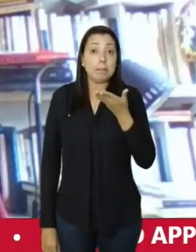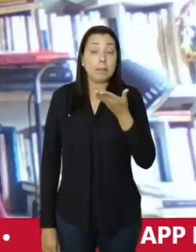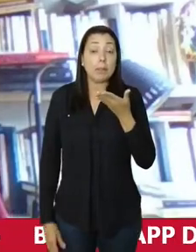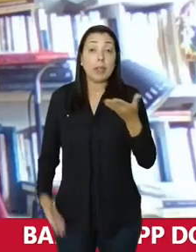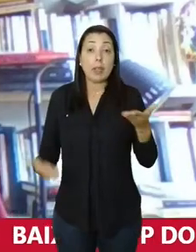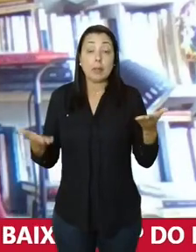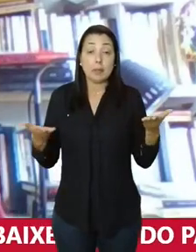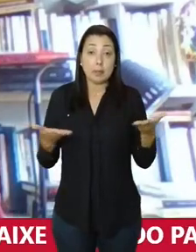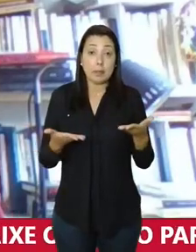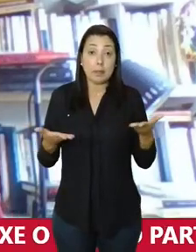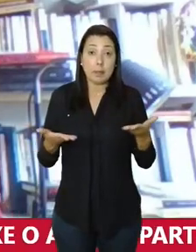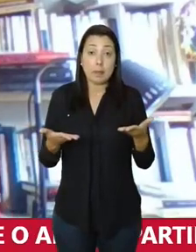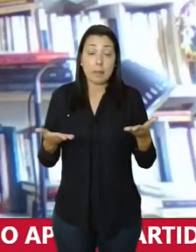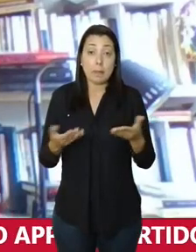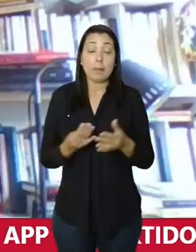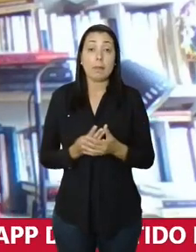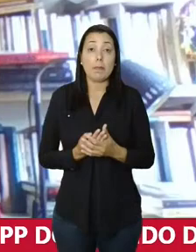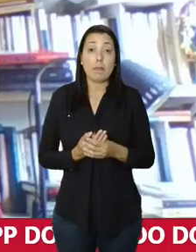Agora,